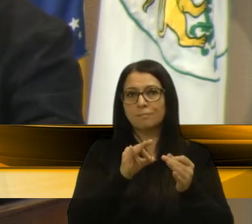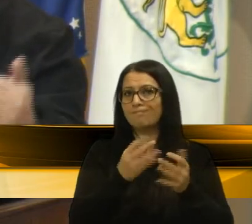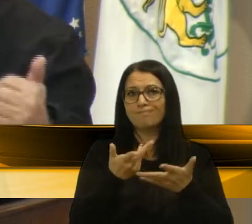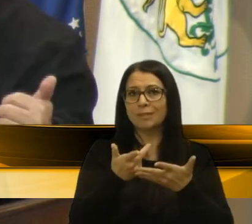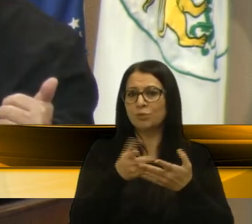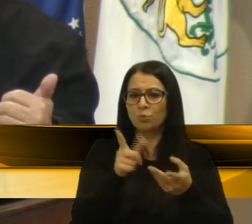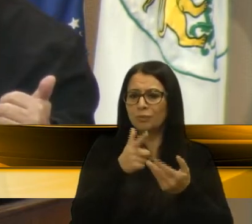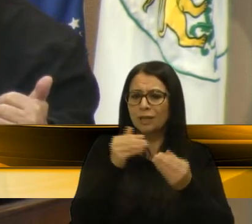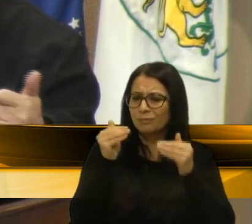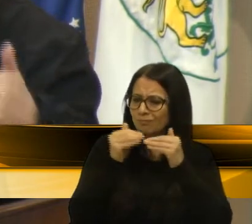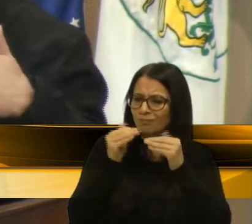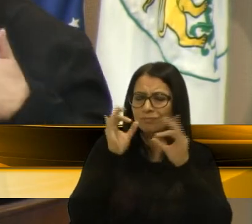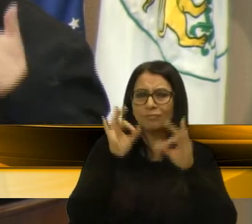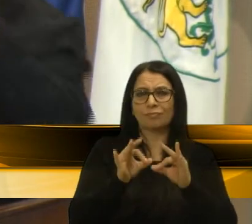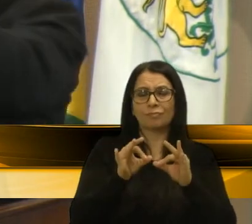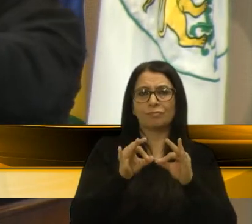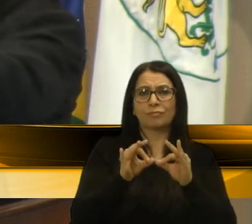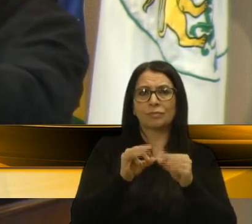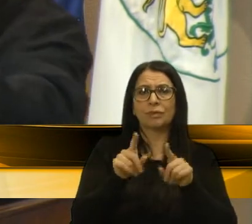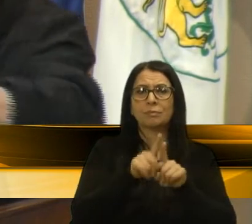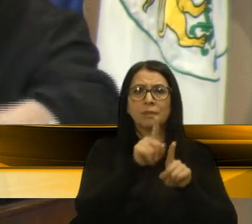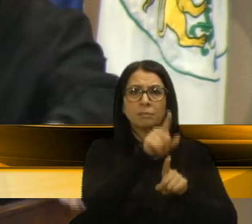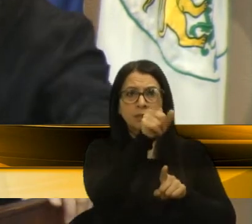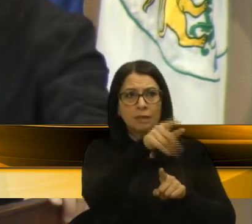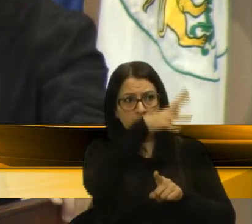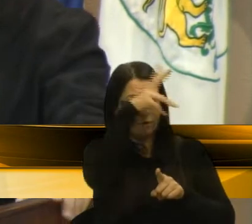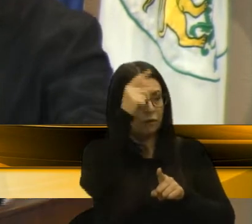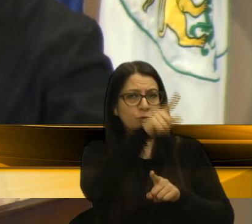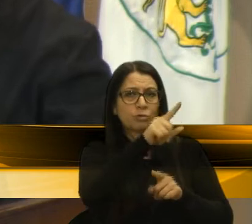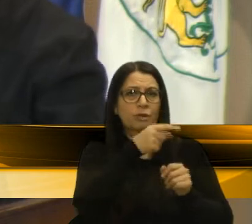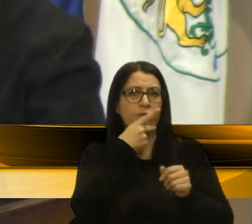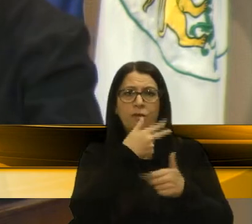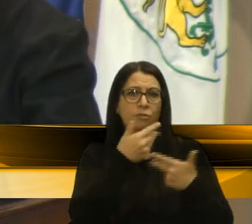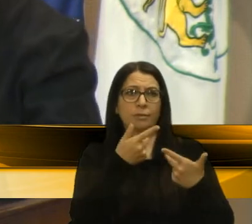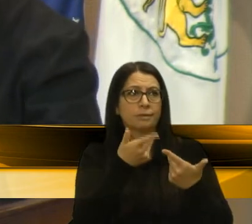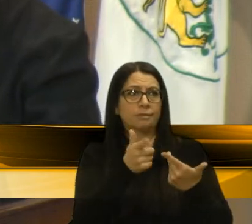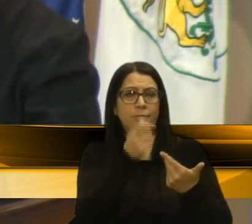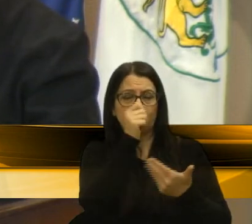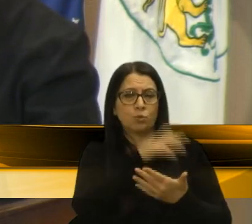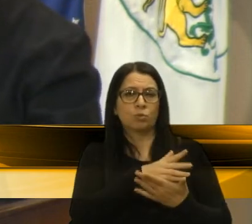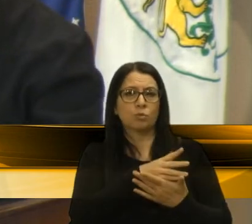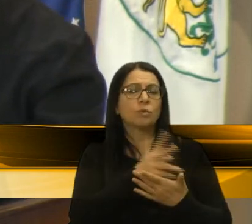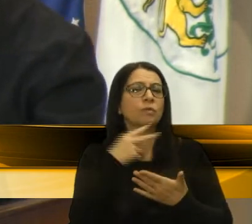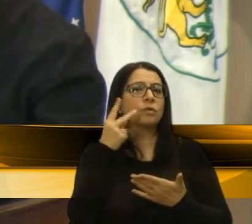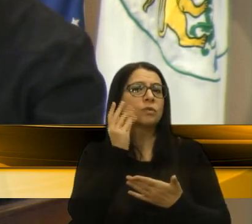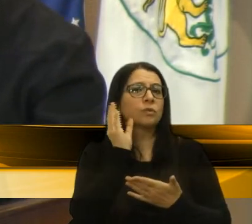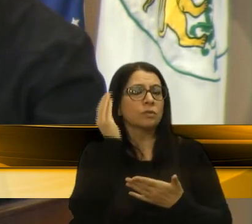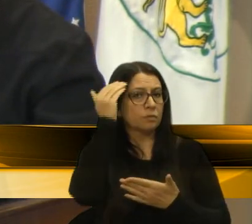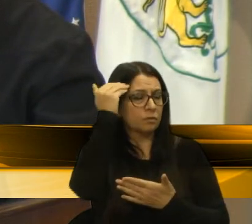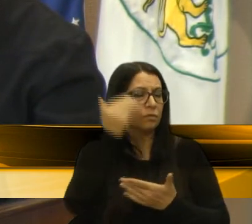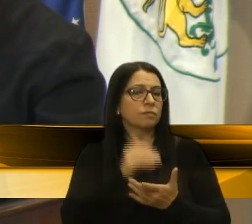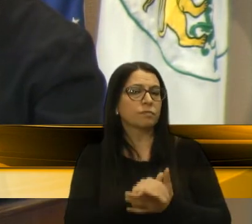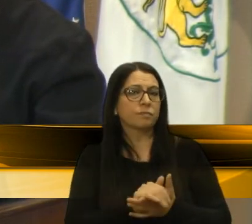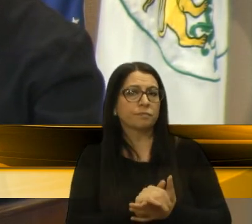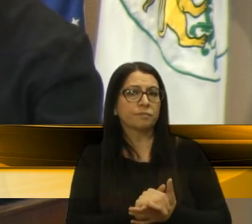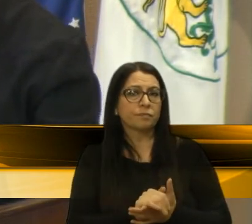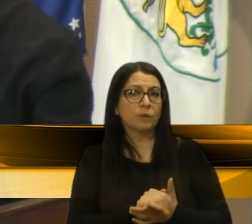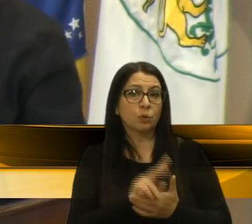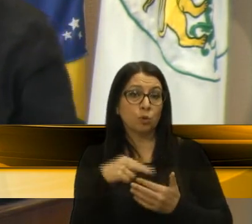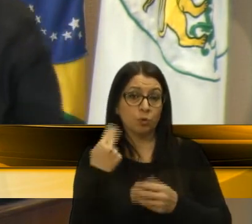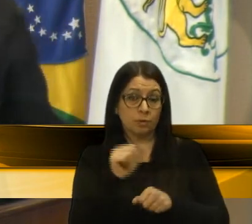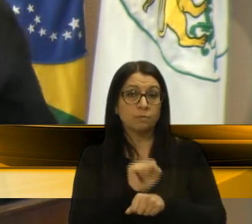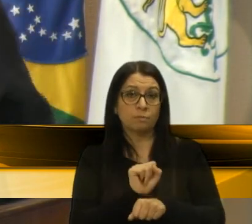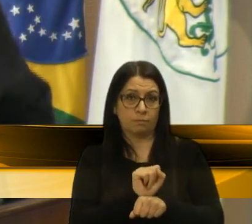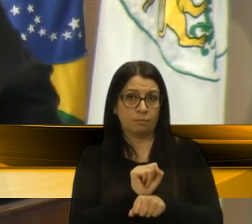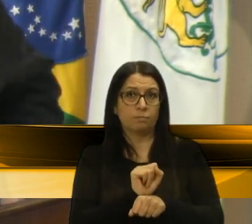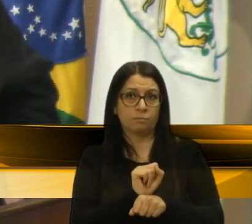totalmente inconsistentes, mas de parte do Executivo. Vereador Felipe, o que nós